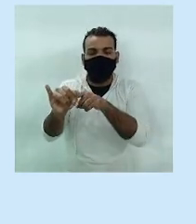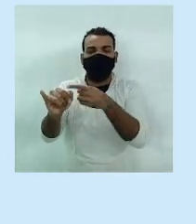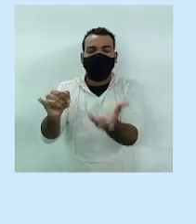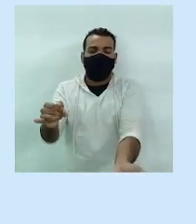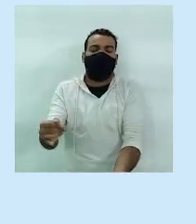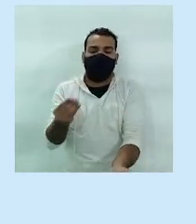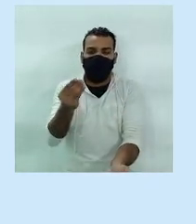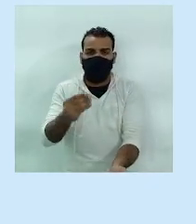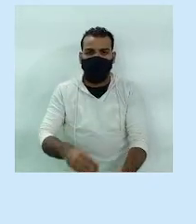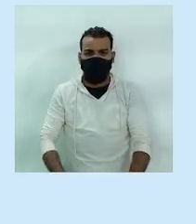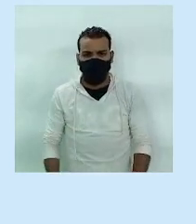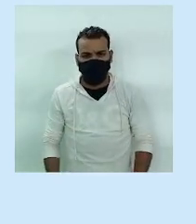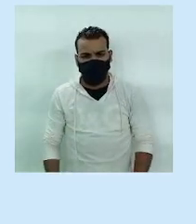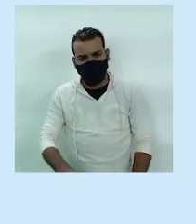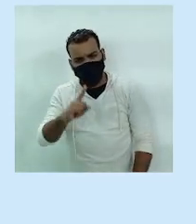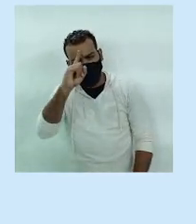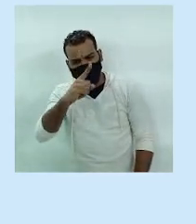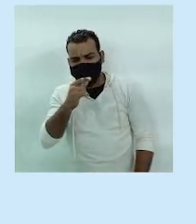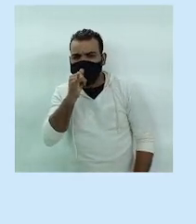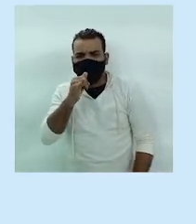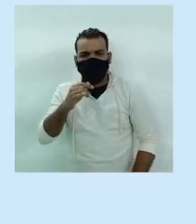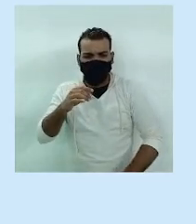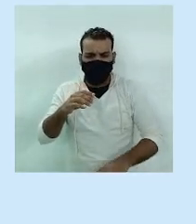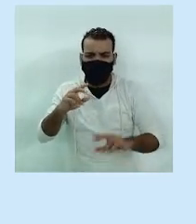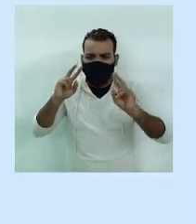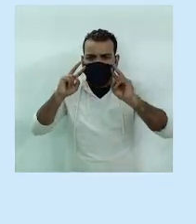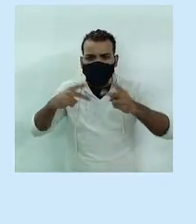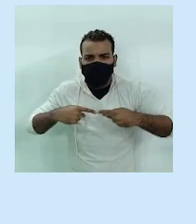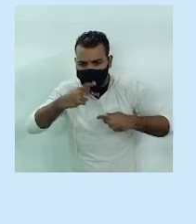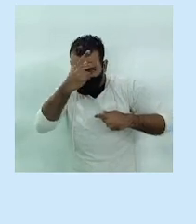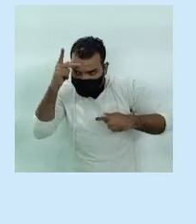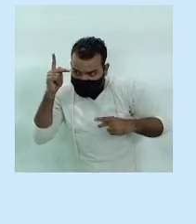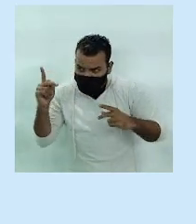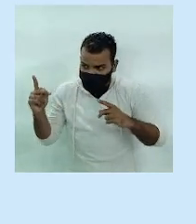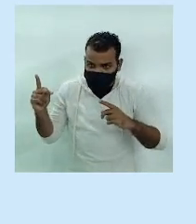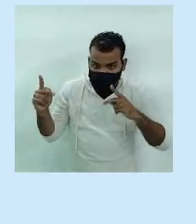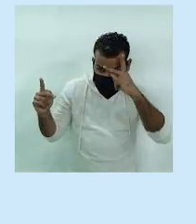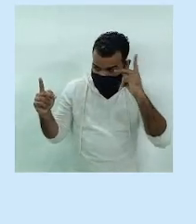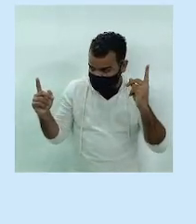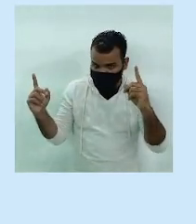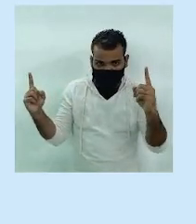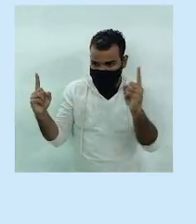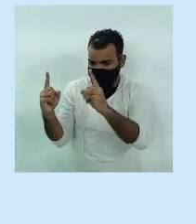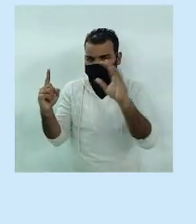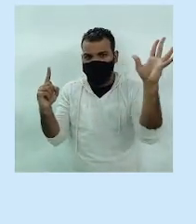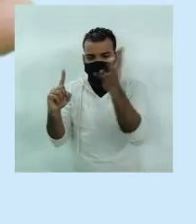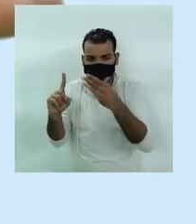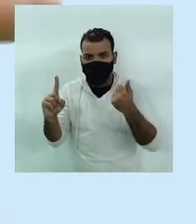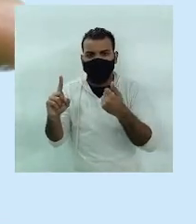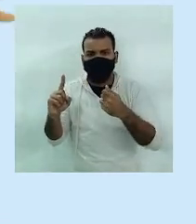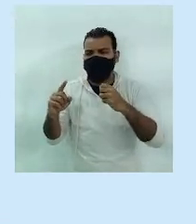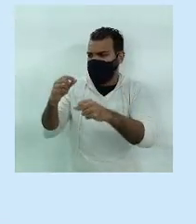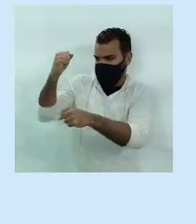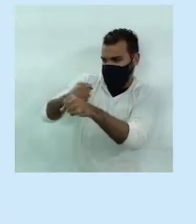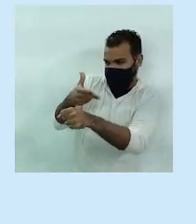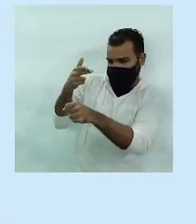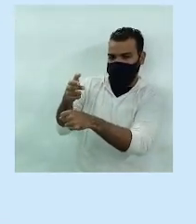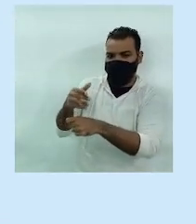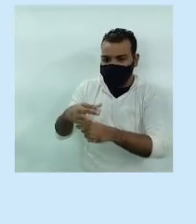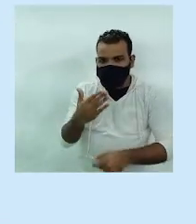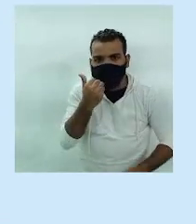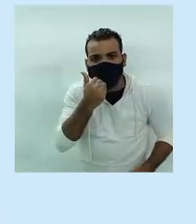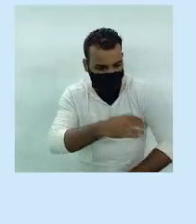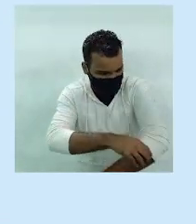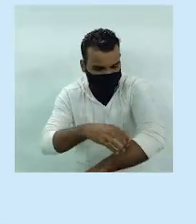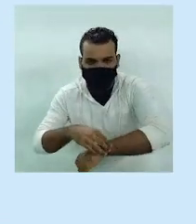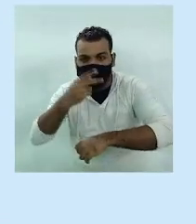canibalizado e devorado como no repasto cerimonial. Então, na realidade, a ideia aí